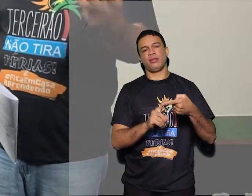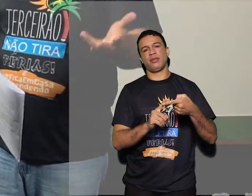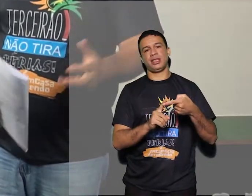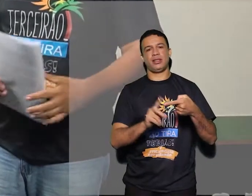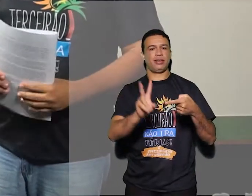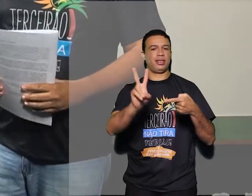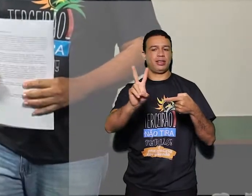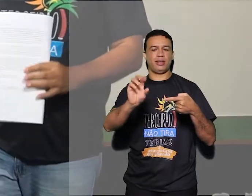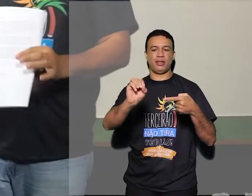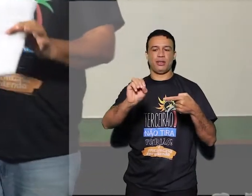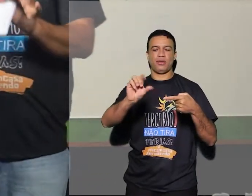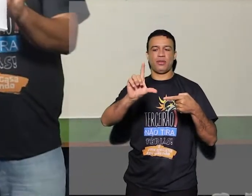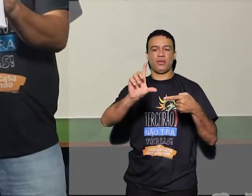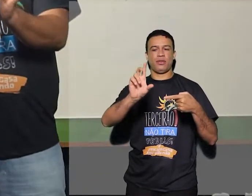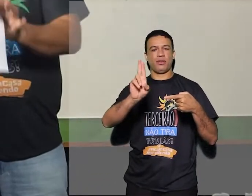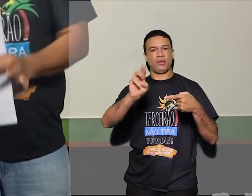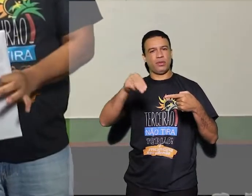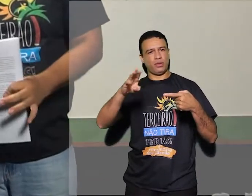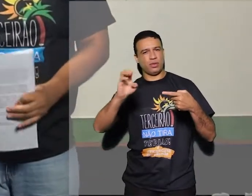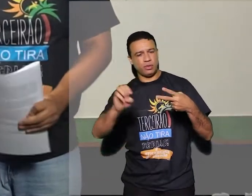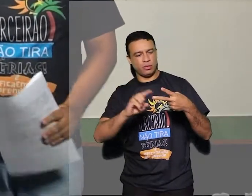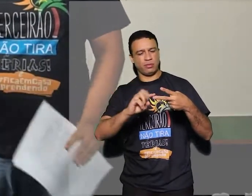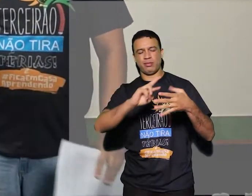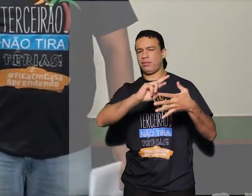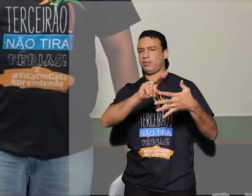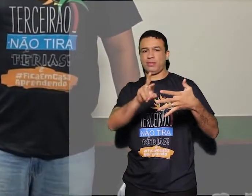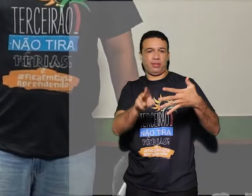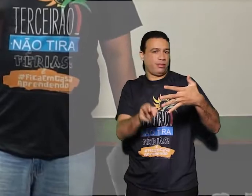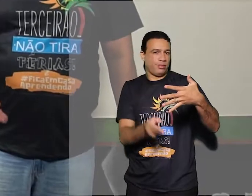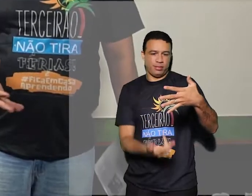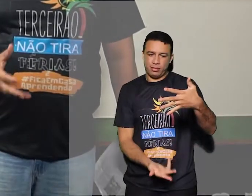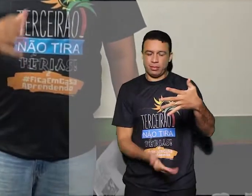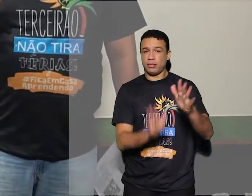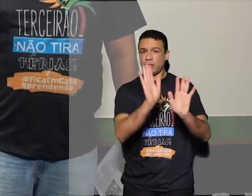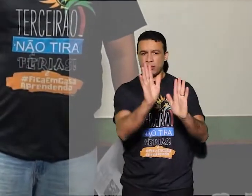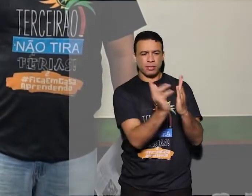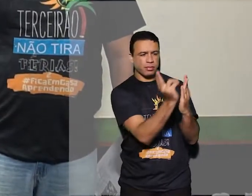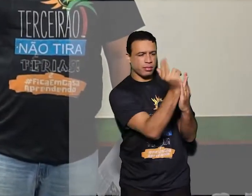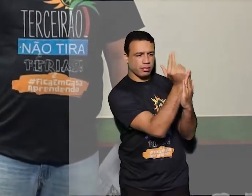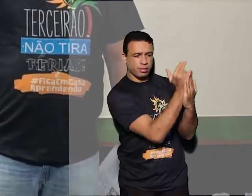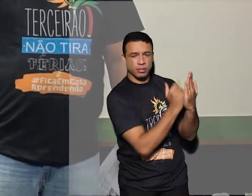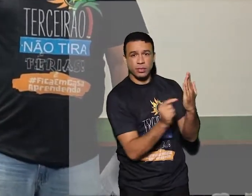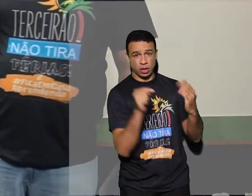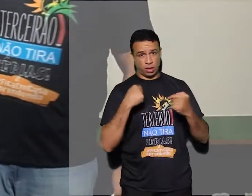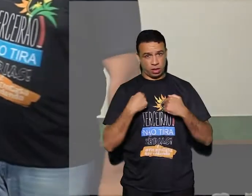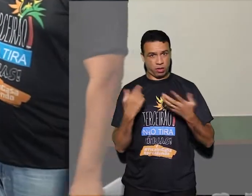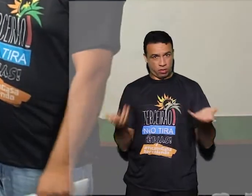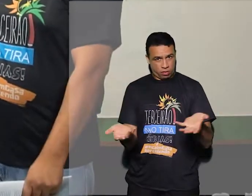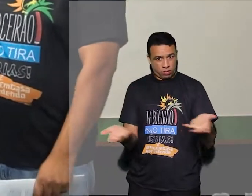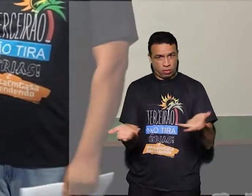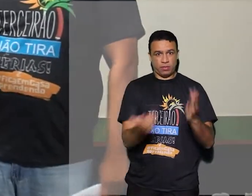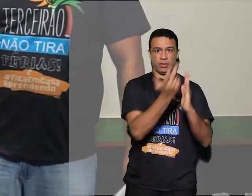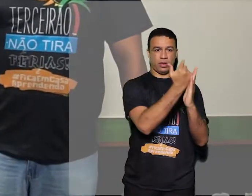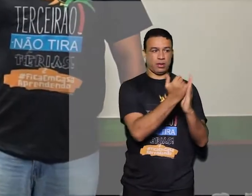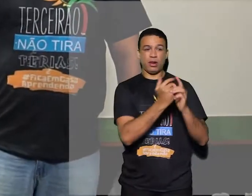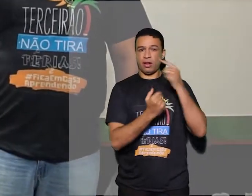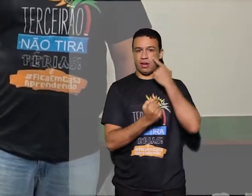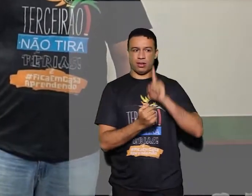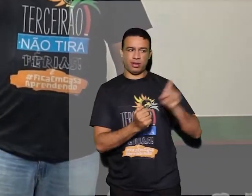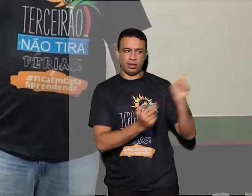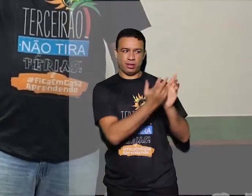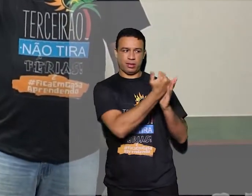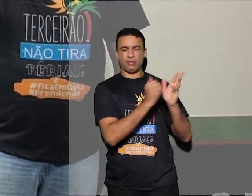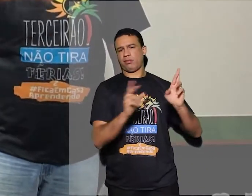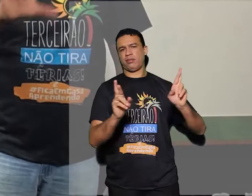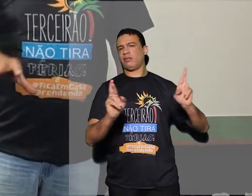perspectiva, proporção. Ou seja, professor, mas na prática, o que é isso? Eu vou desenhar e quero que você entenda, diferente disto aqui, que